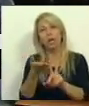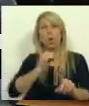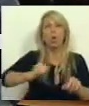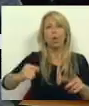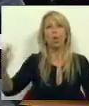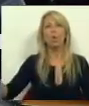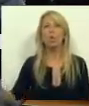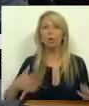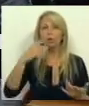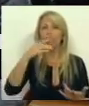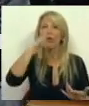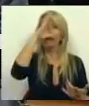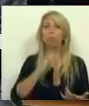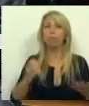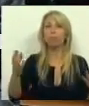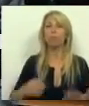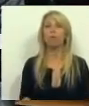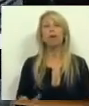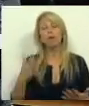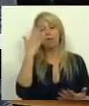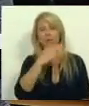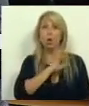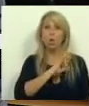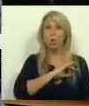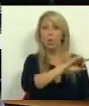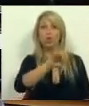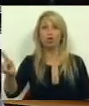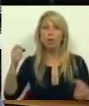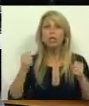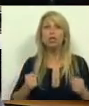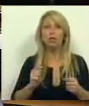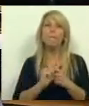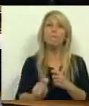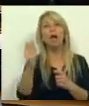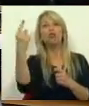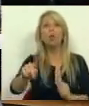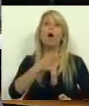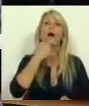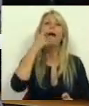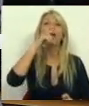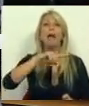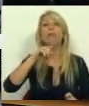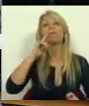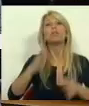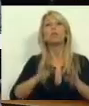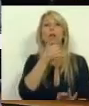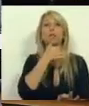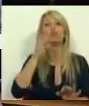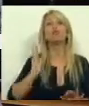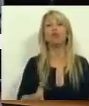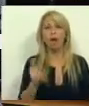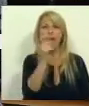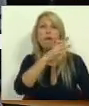não vão interpor ações. E se os senhores persistirem em pagar apenas àqueles que já têm decisão no tribunal, é mais um